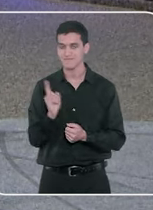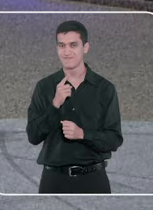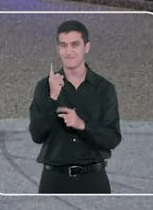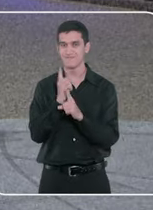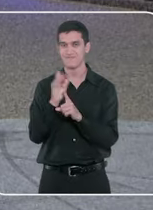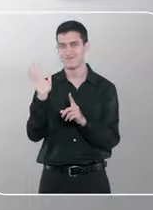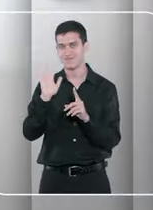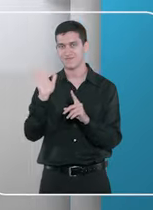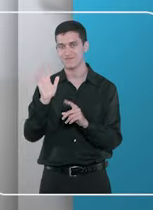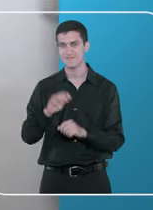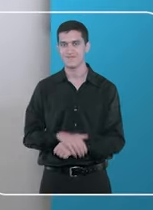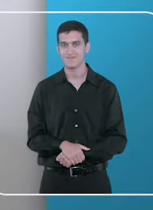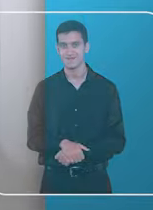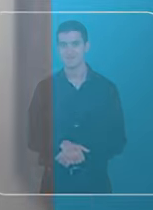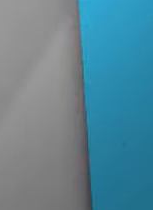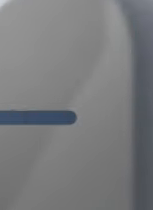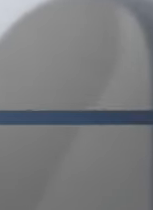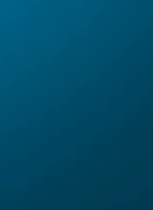se encontra.